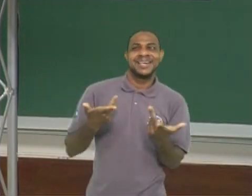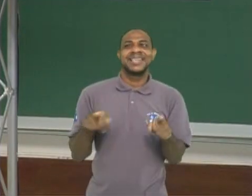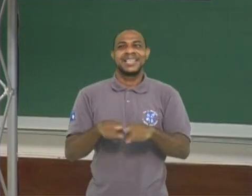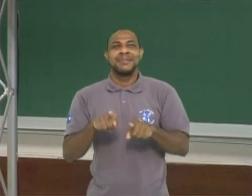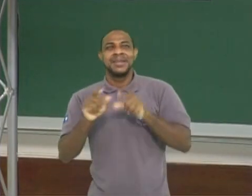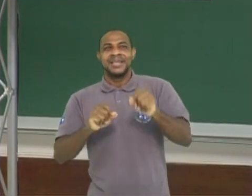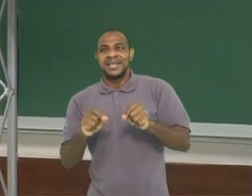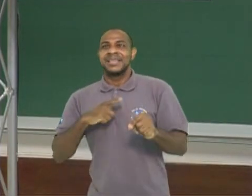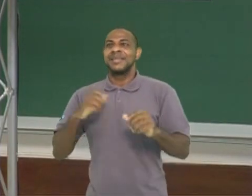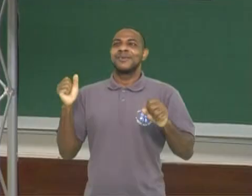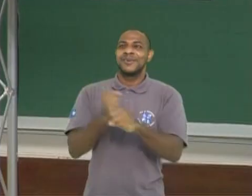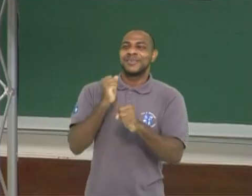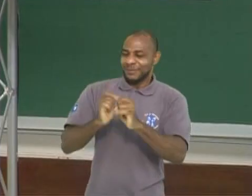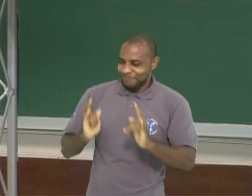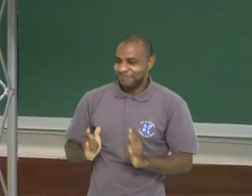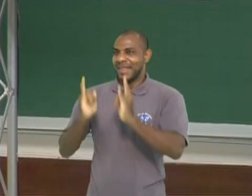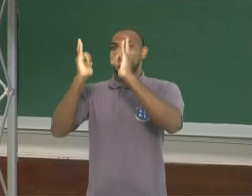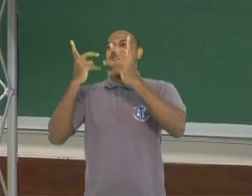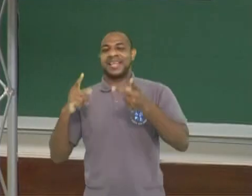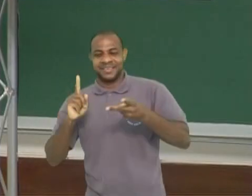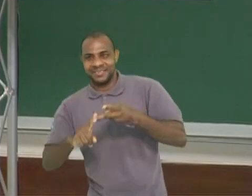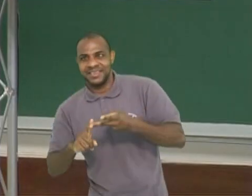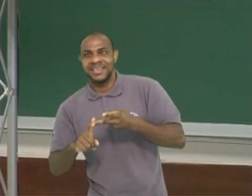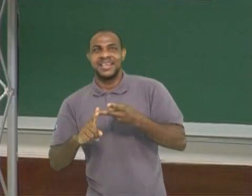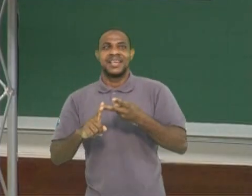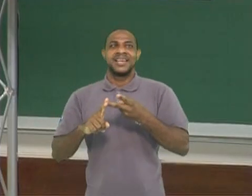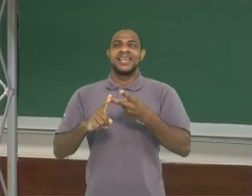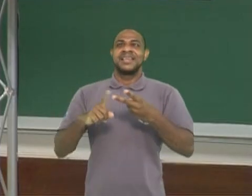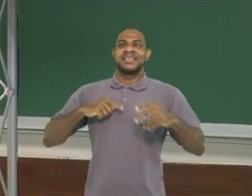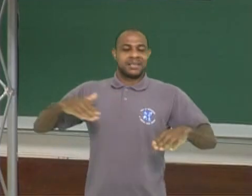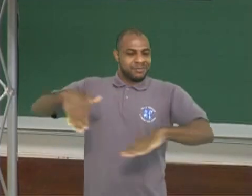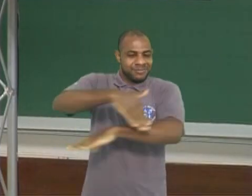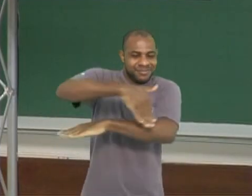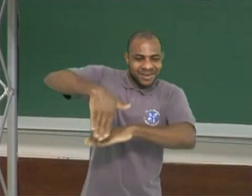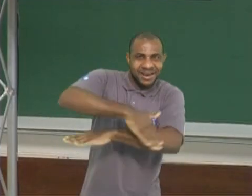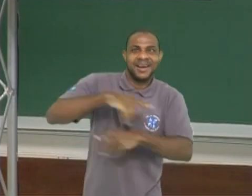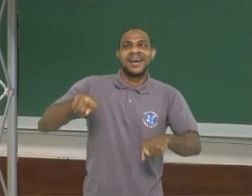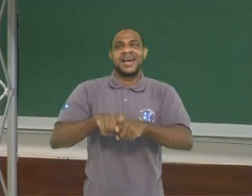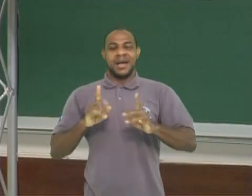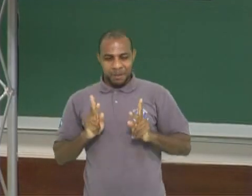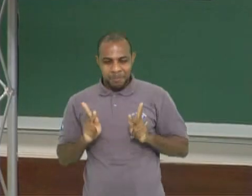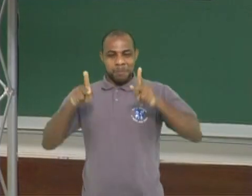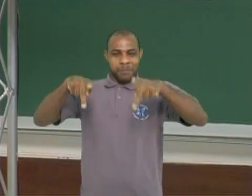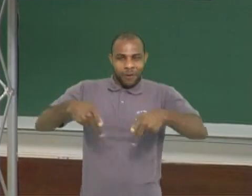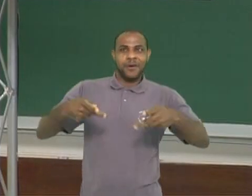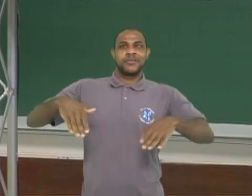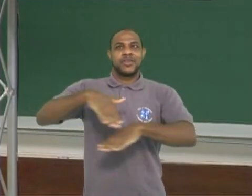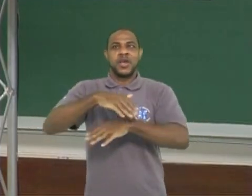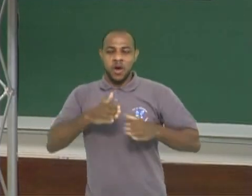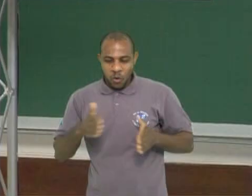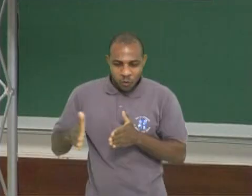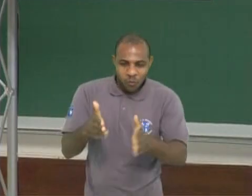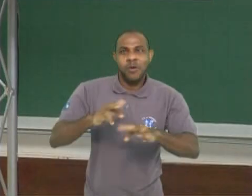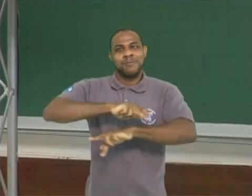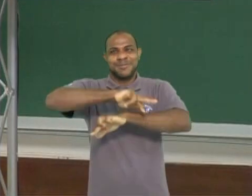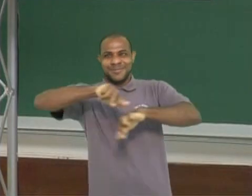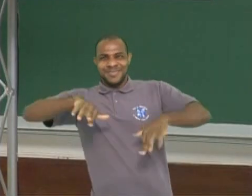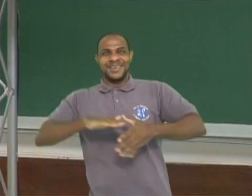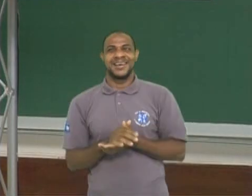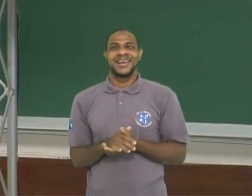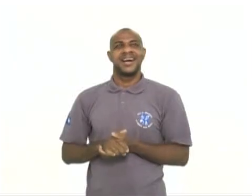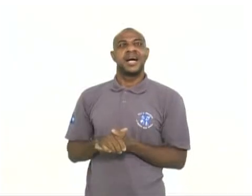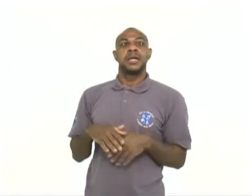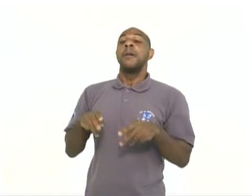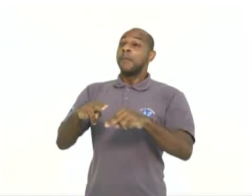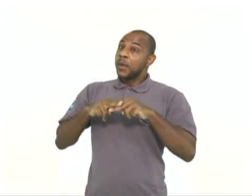gente tem construções, temos construções de usina, pontes, ruas, enfim. Por